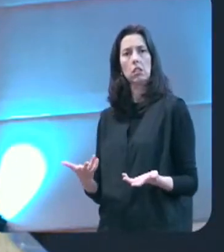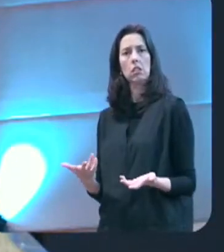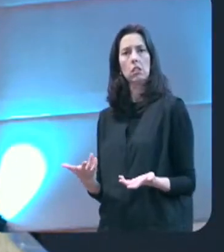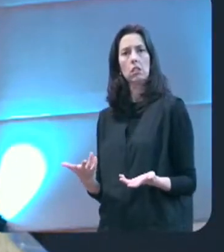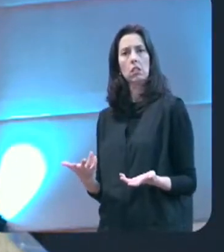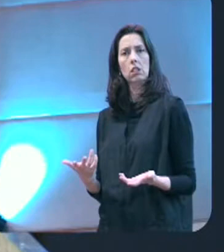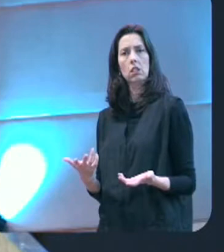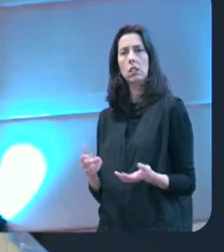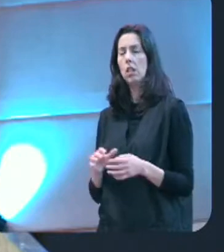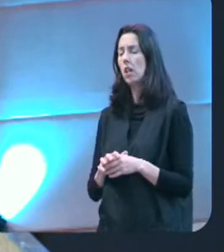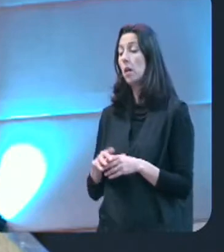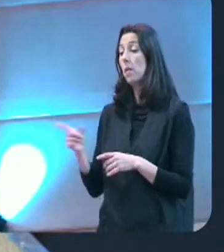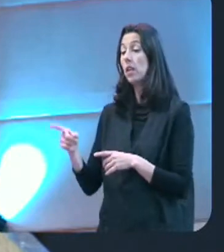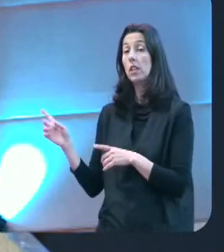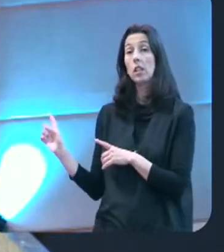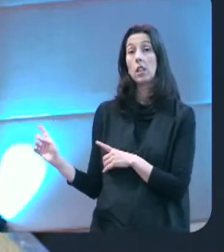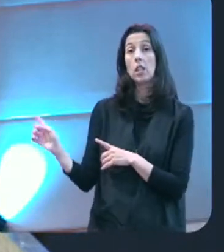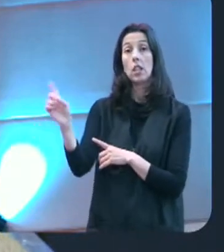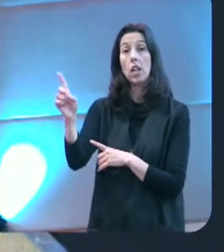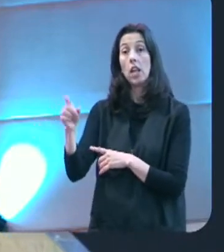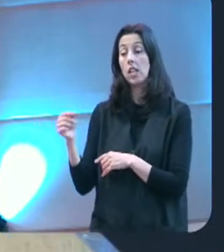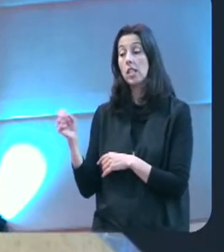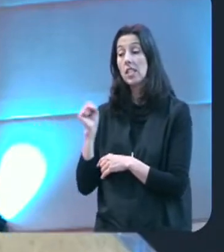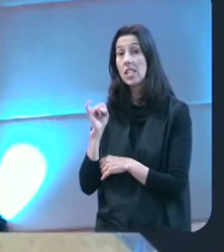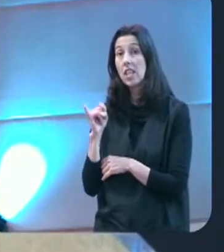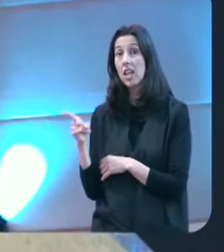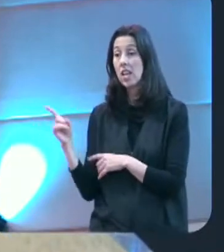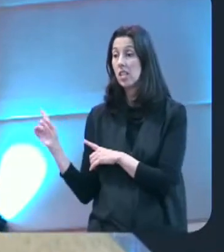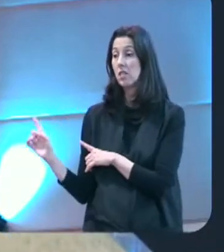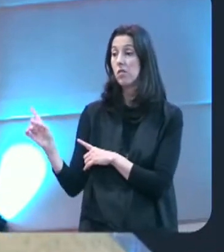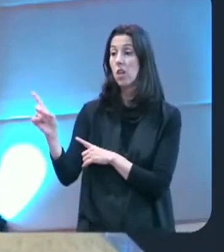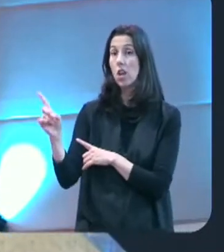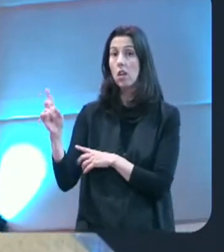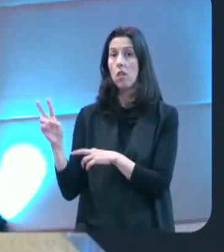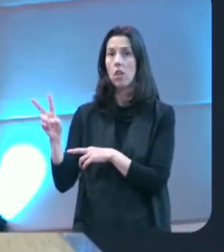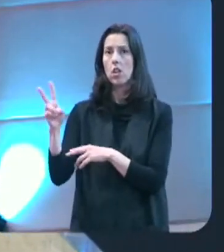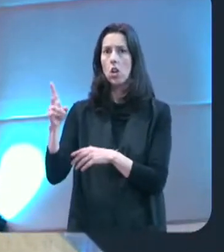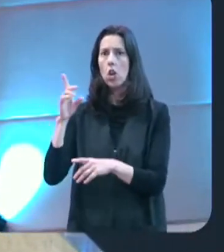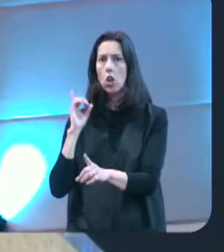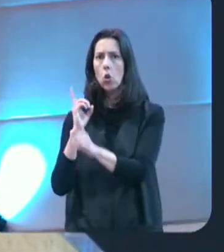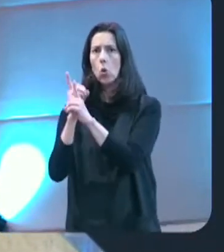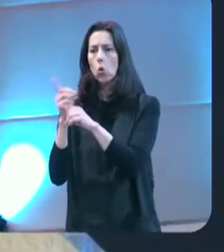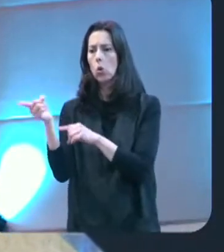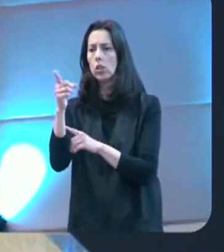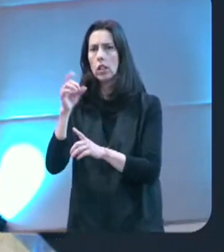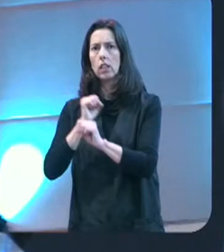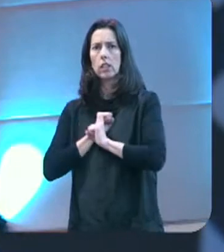Então, para irem aos sacerdotes, eles precisaram de ter fé.